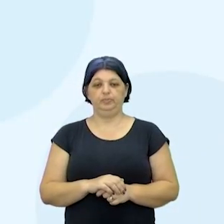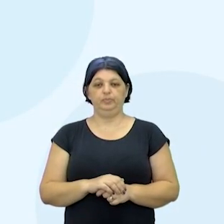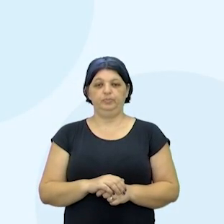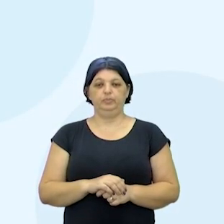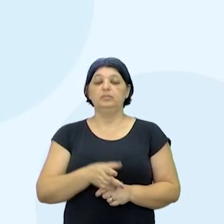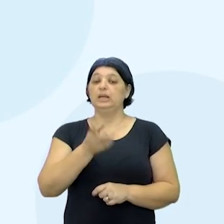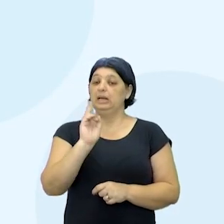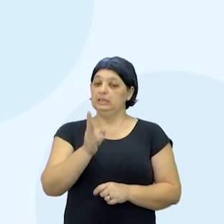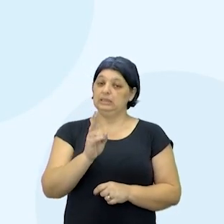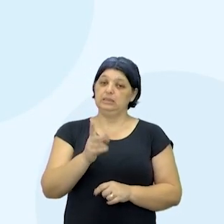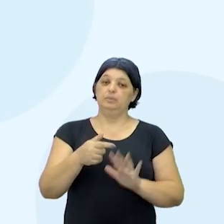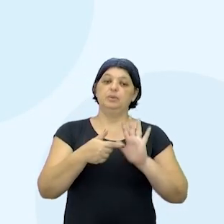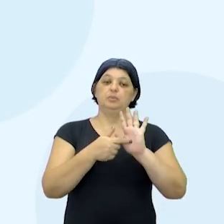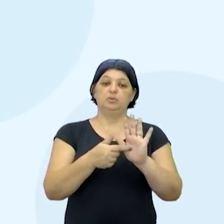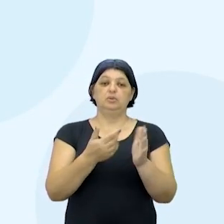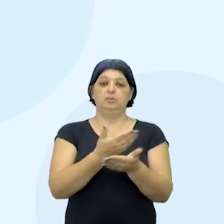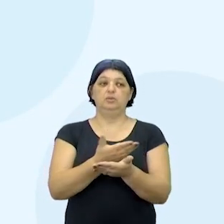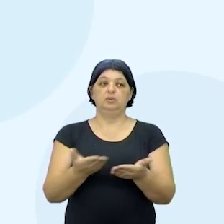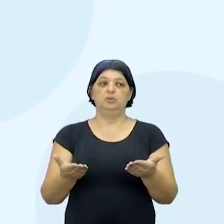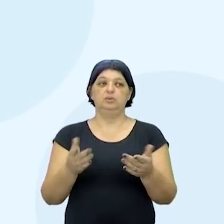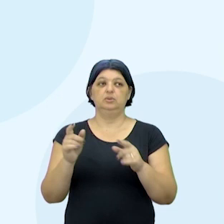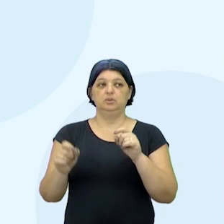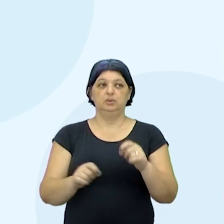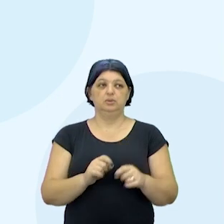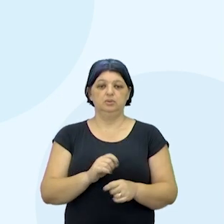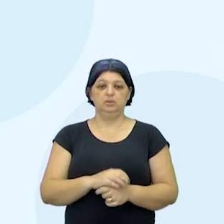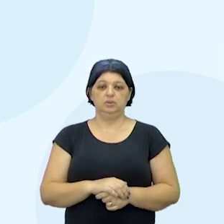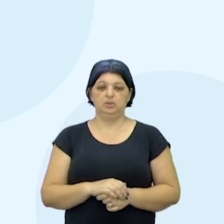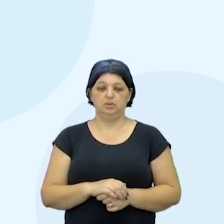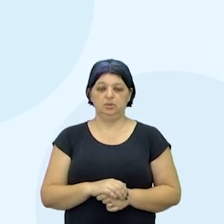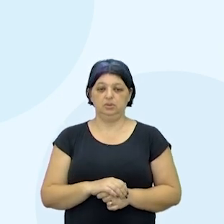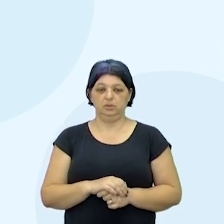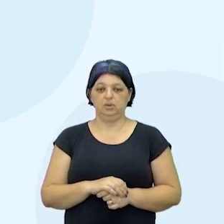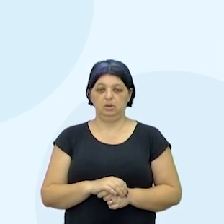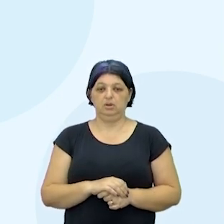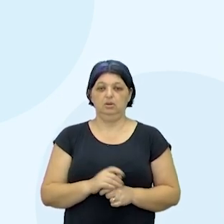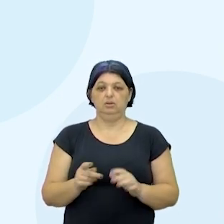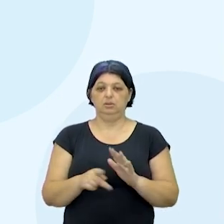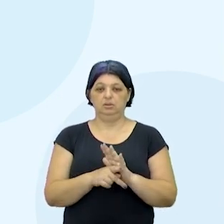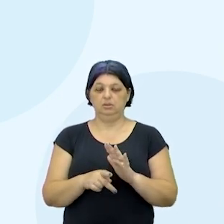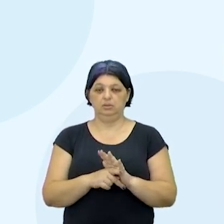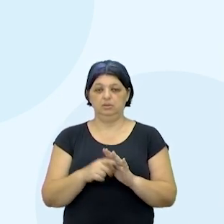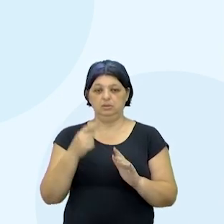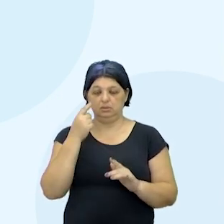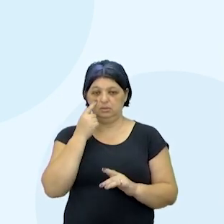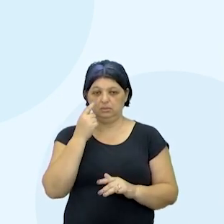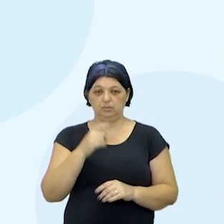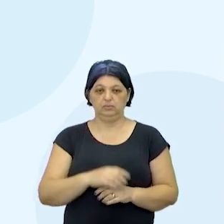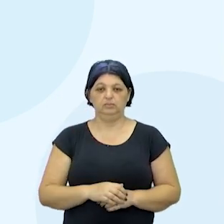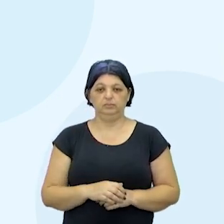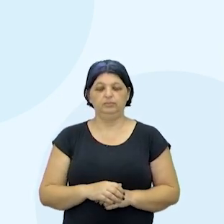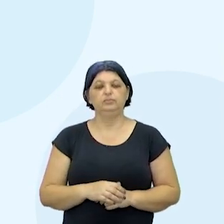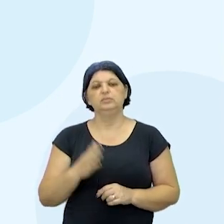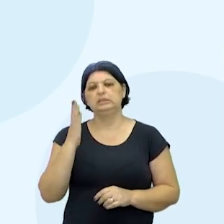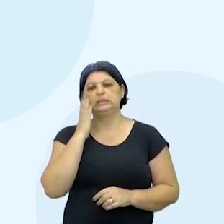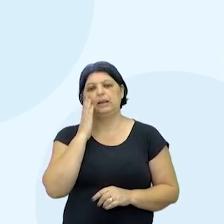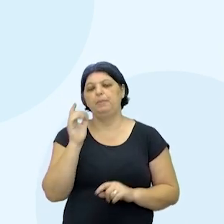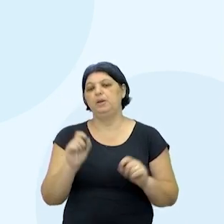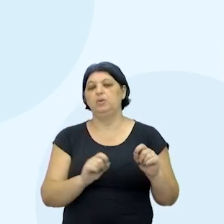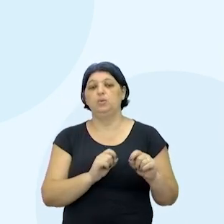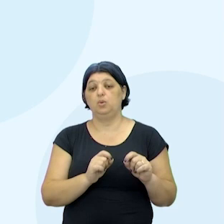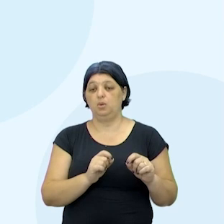Sempre eu vou trazer, tá bom para vocês? Que é legal para vocês fazerem as anotações, os registros e saberem que o